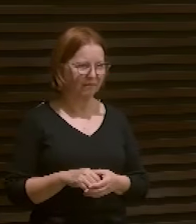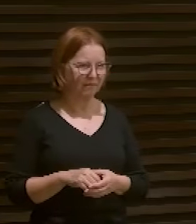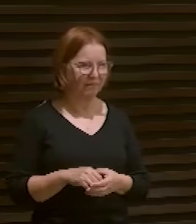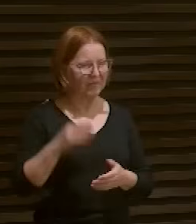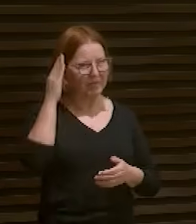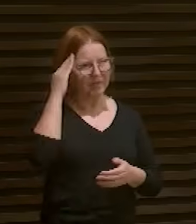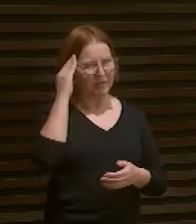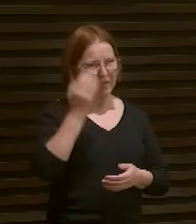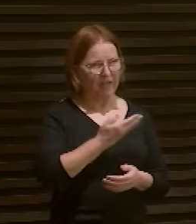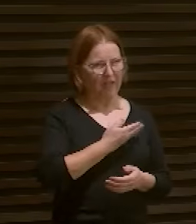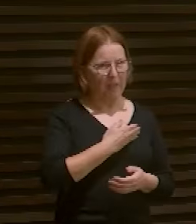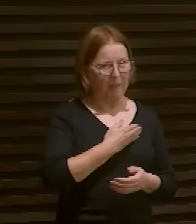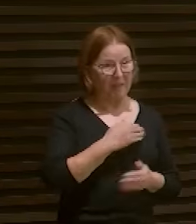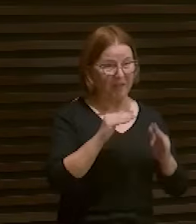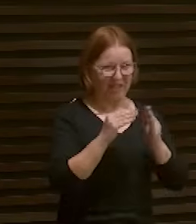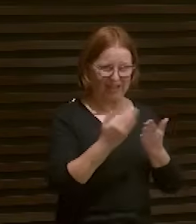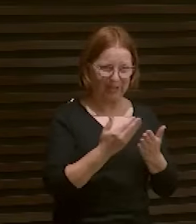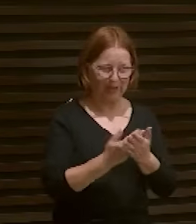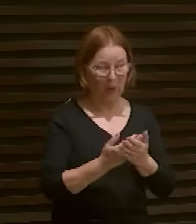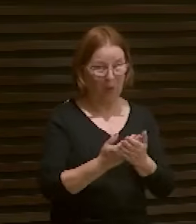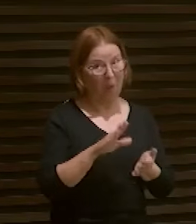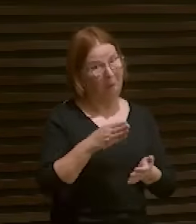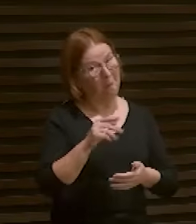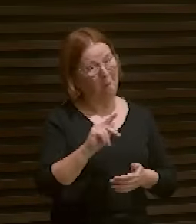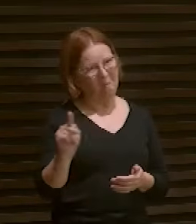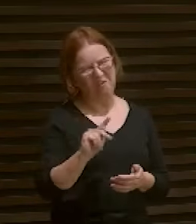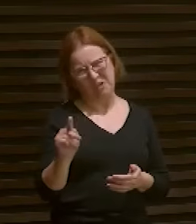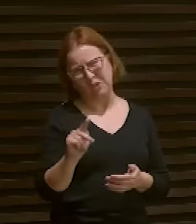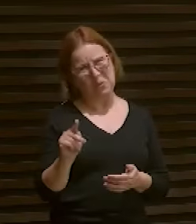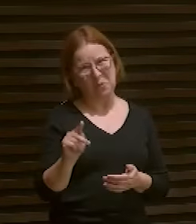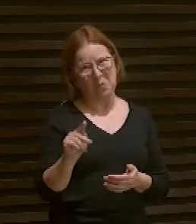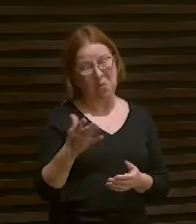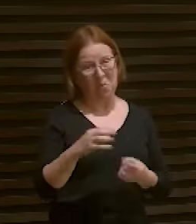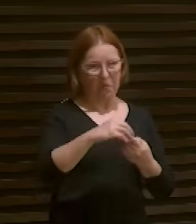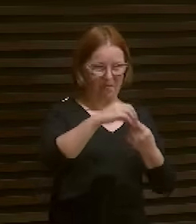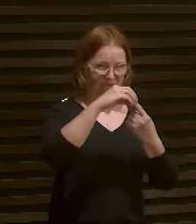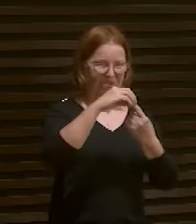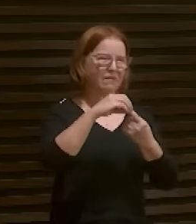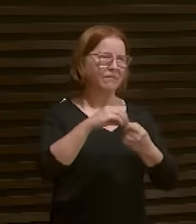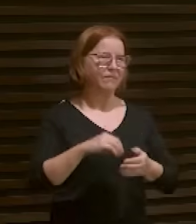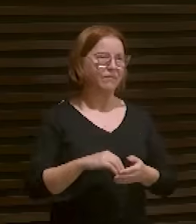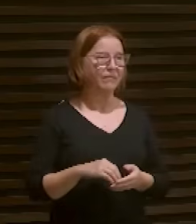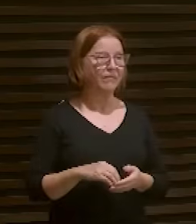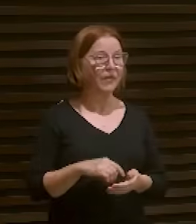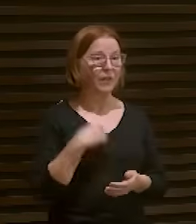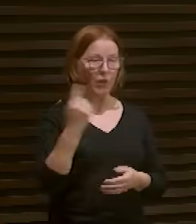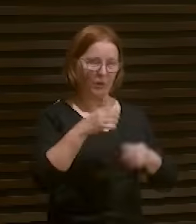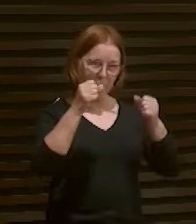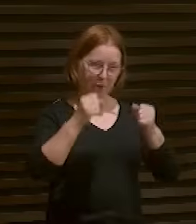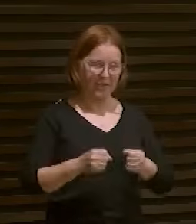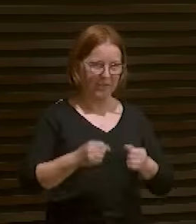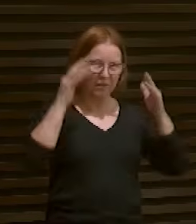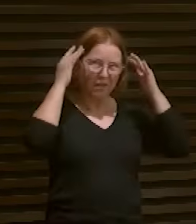Sabe aquele amigo da escola, aquele professor, aquela coordenadora? Nós podemos colocar aqui,